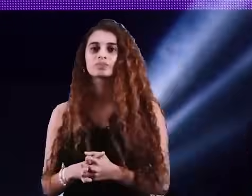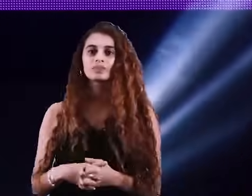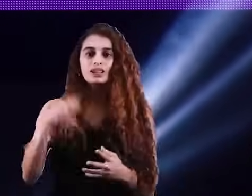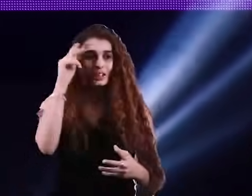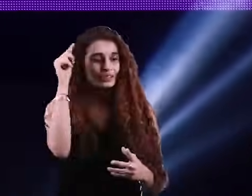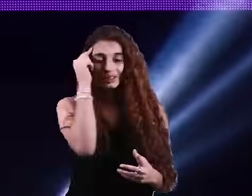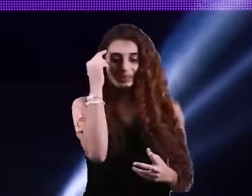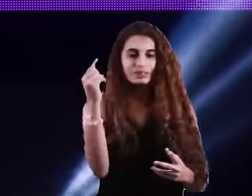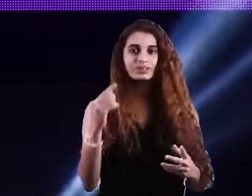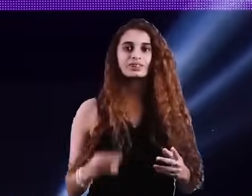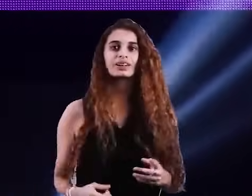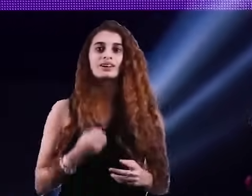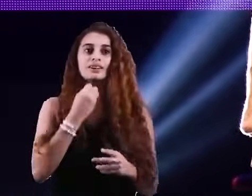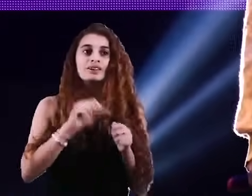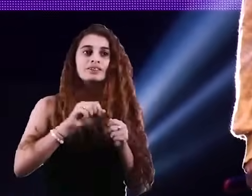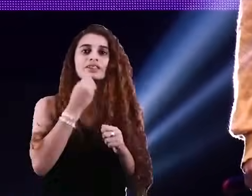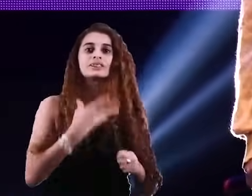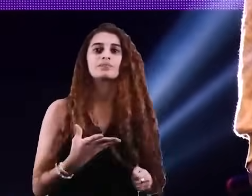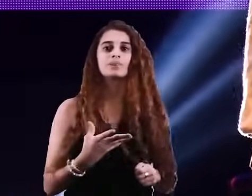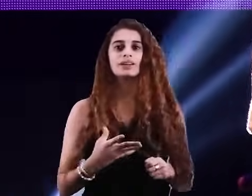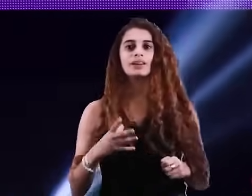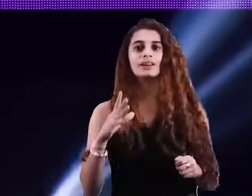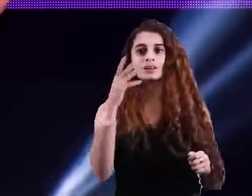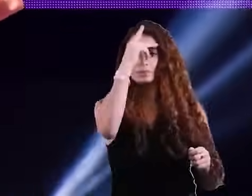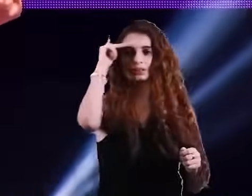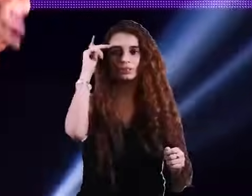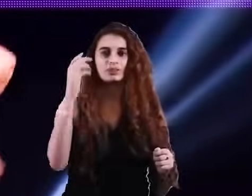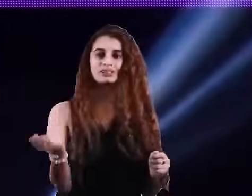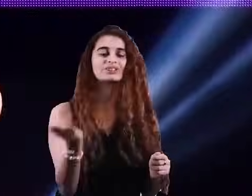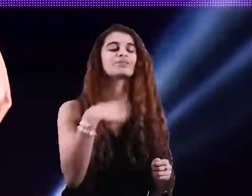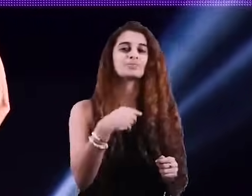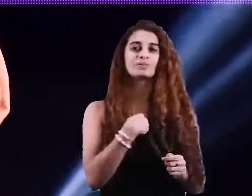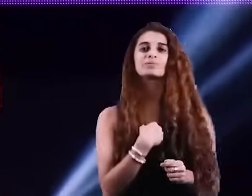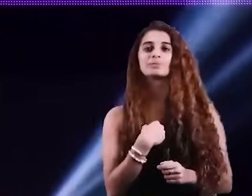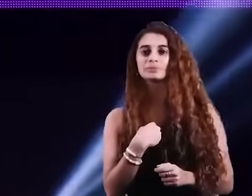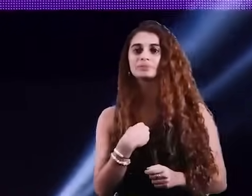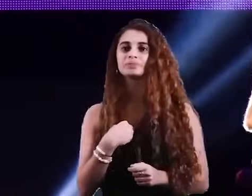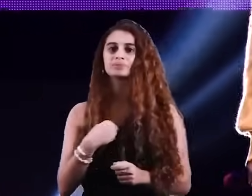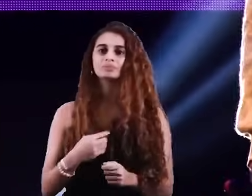mal. Vai contra o fluxo normal das coisas.